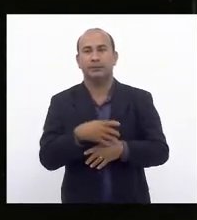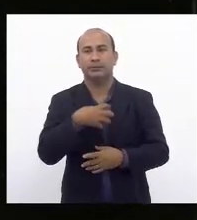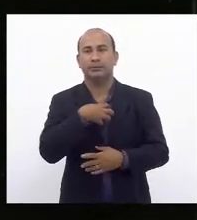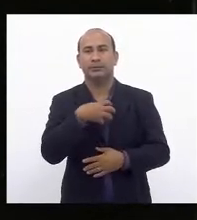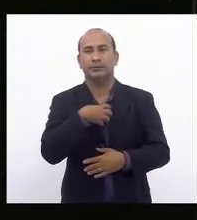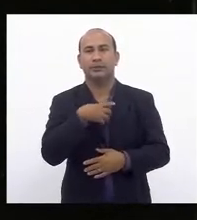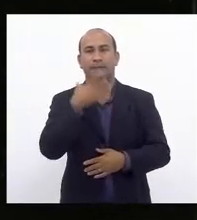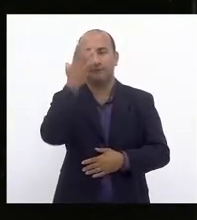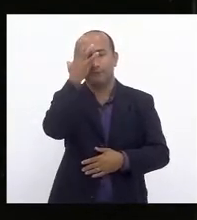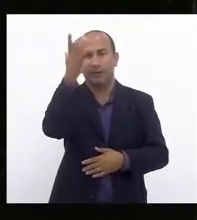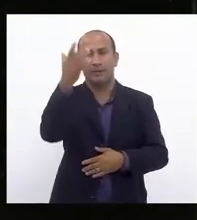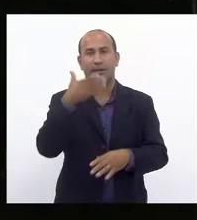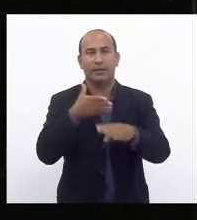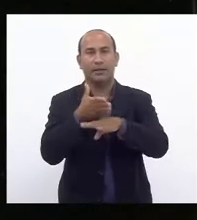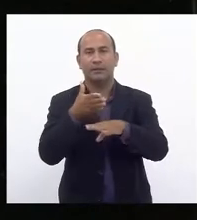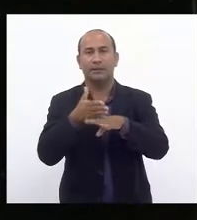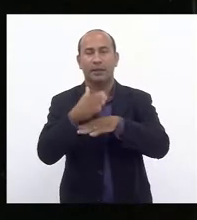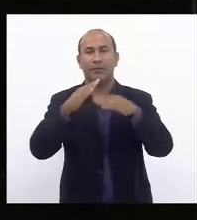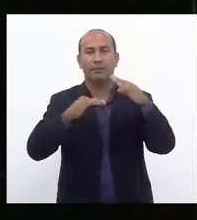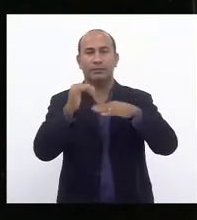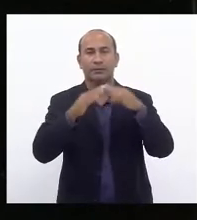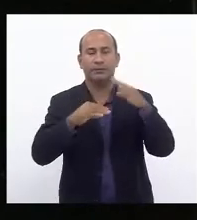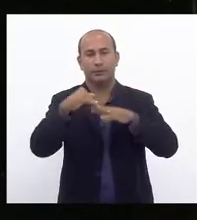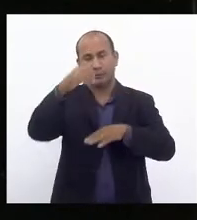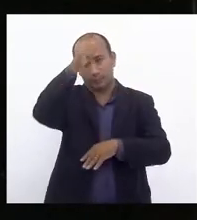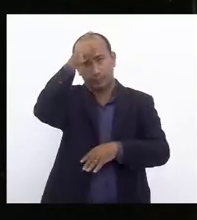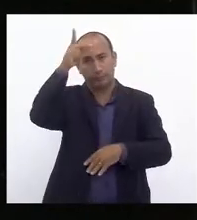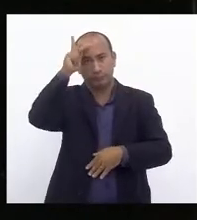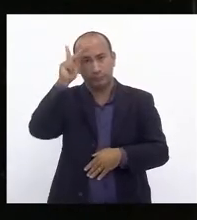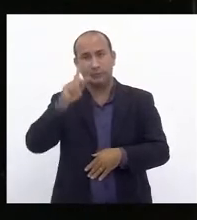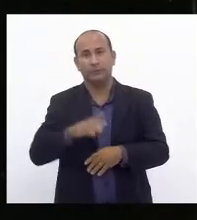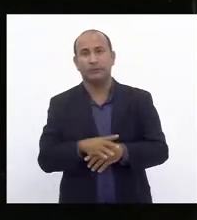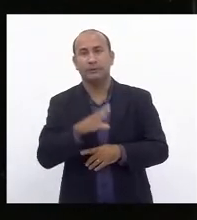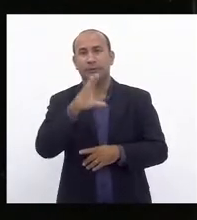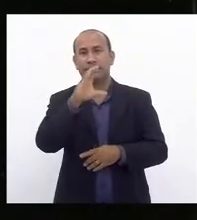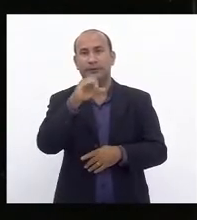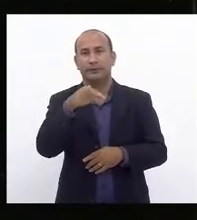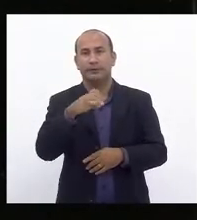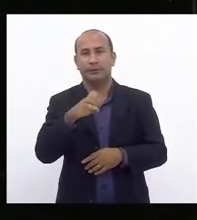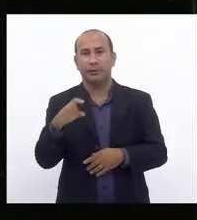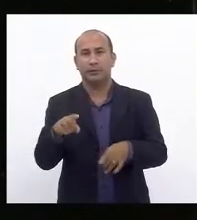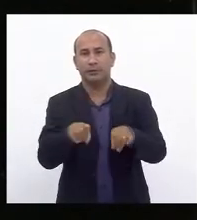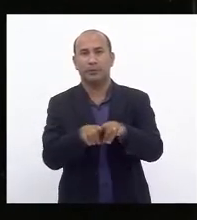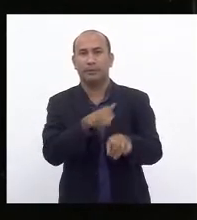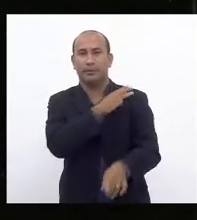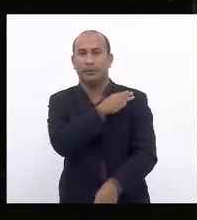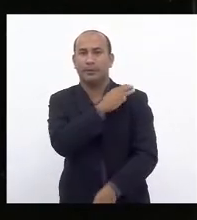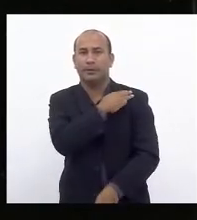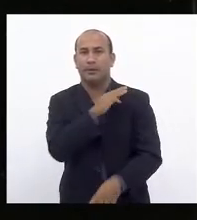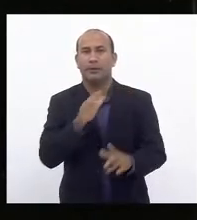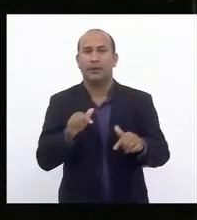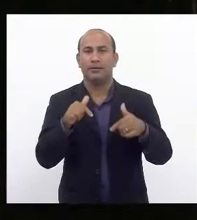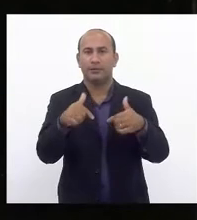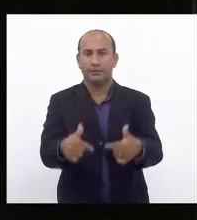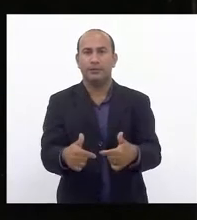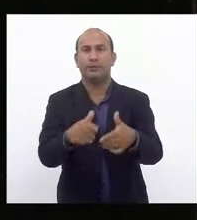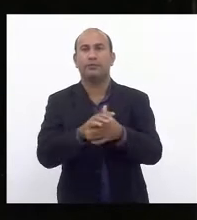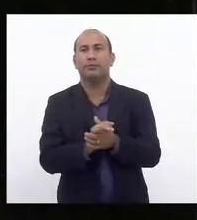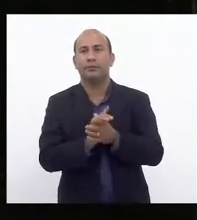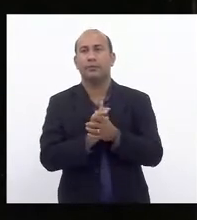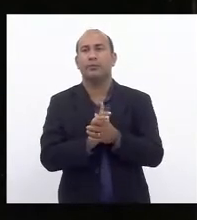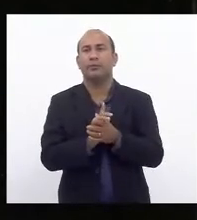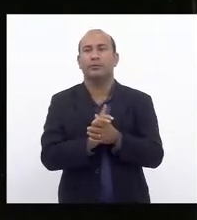de facilitar o acesso dos funcionários públicos, civis, militares, ativos,